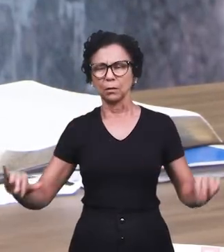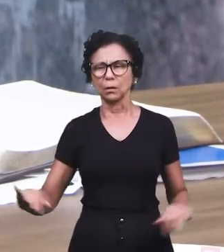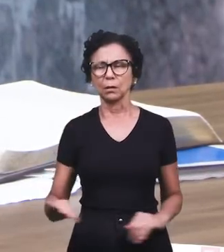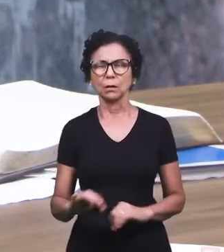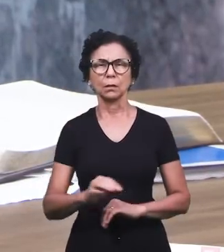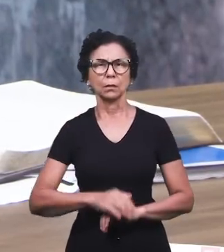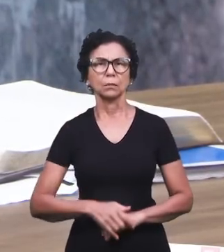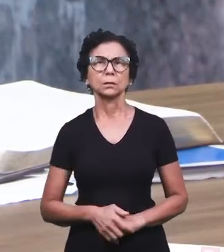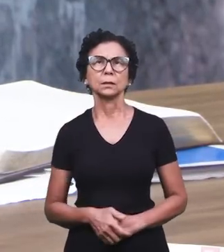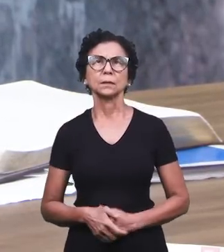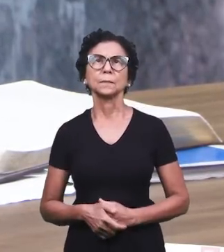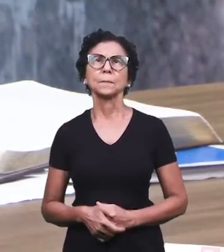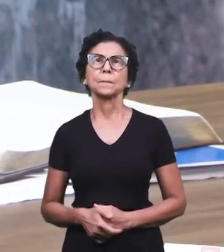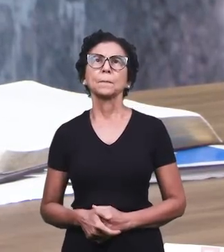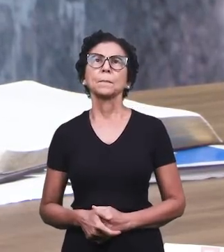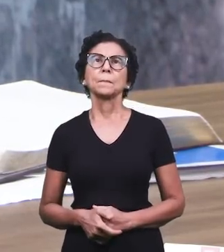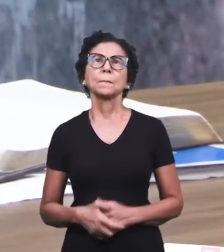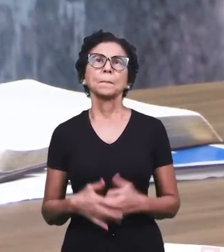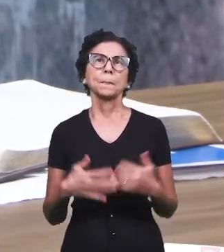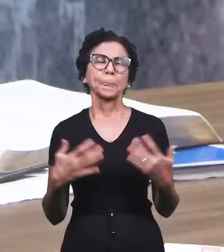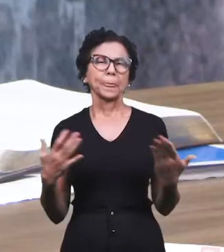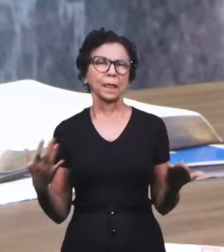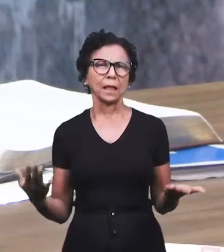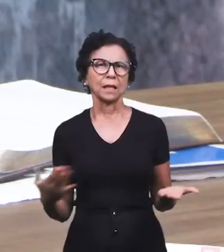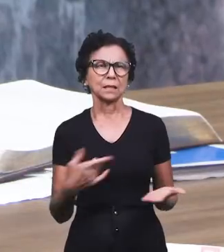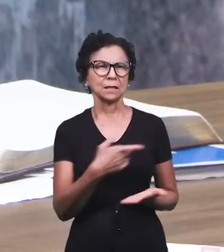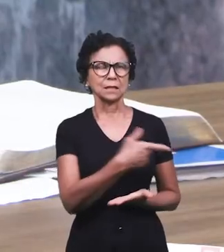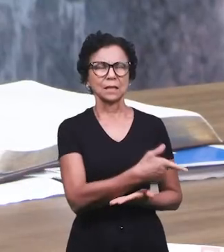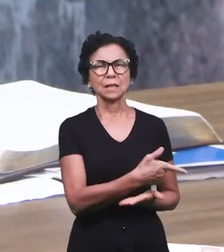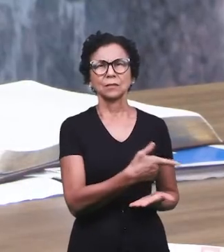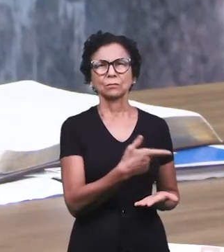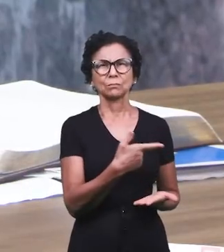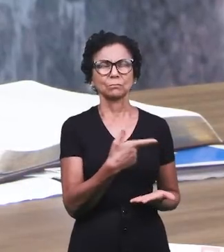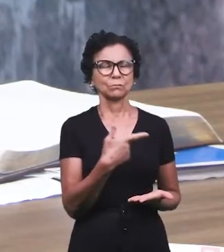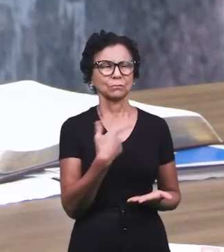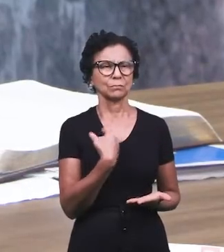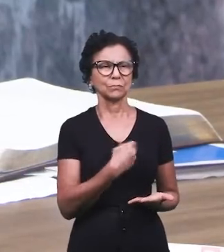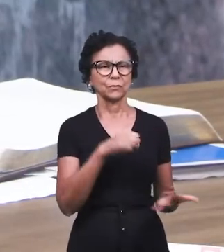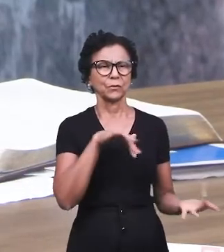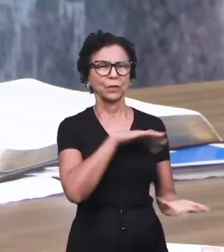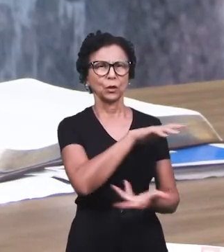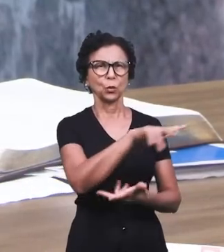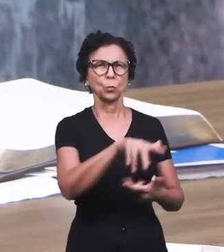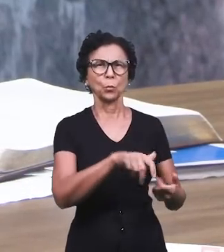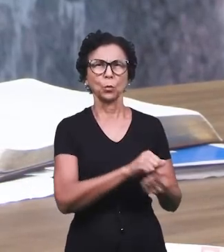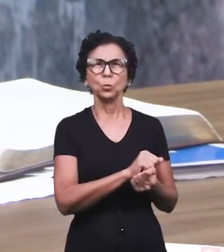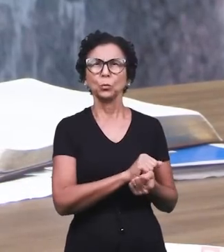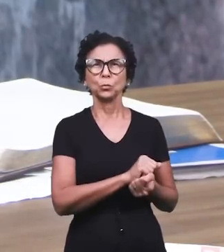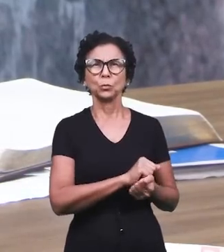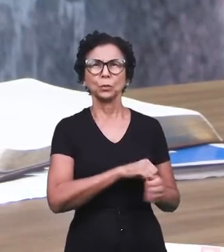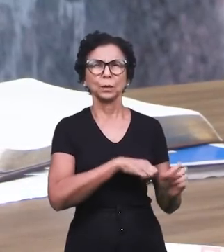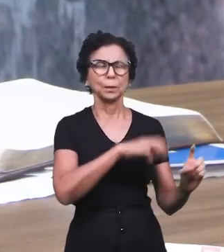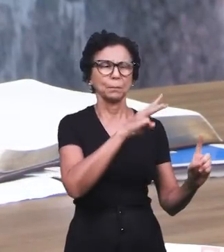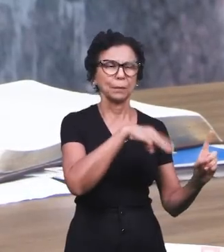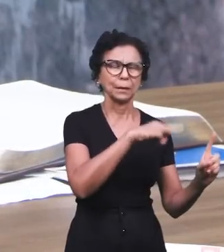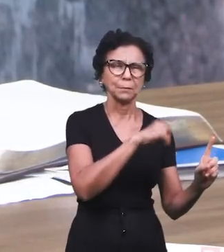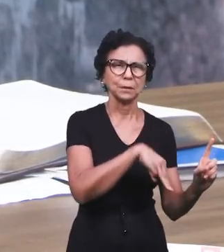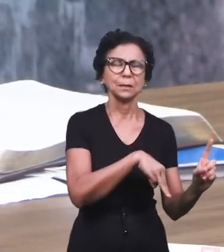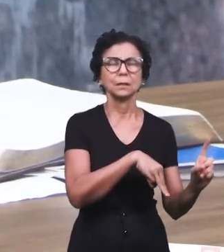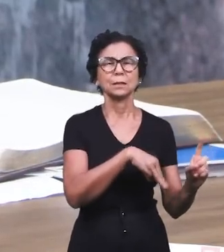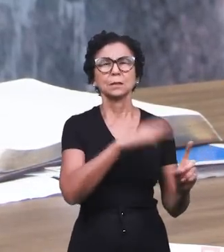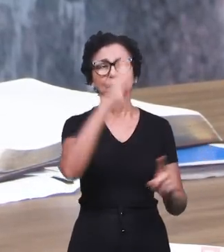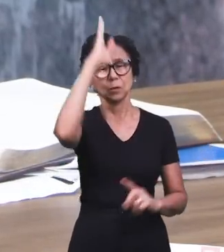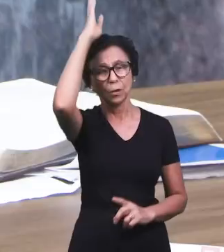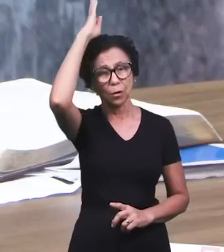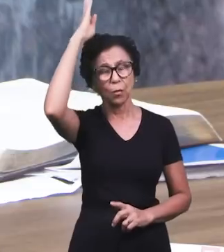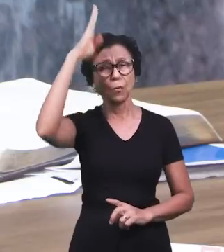publicamente a licenciosidade, a depravação, né, do paganismo, da maneira como os romanos viviam.